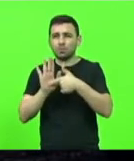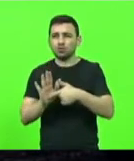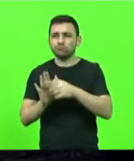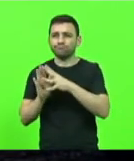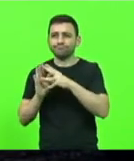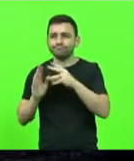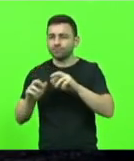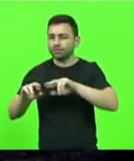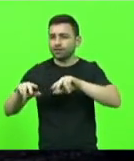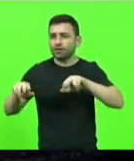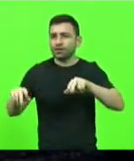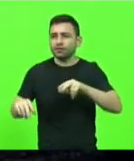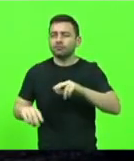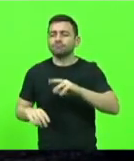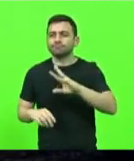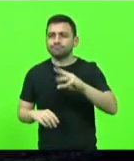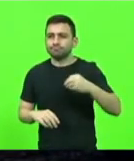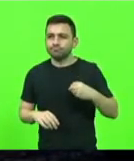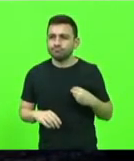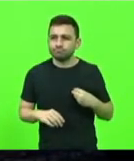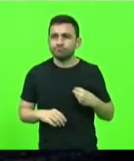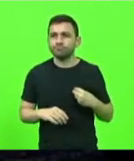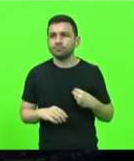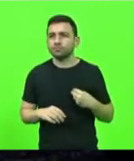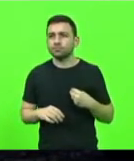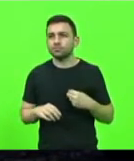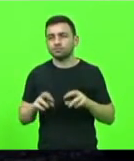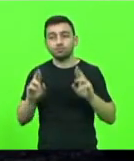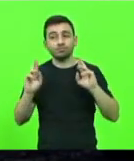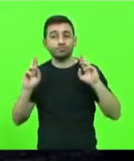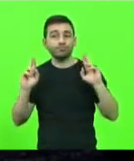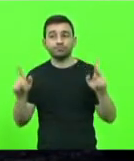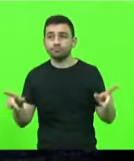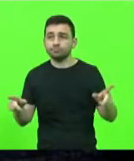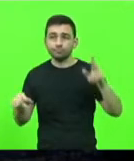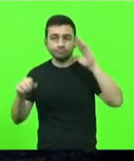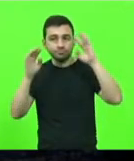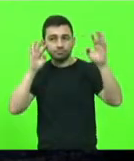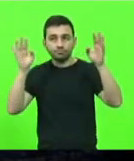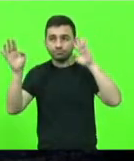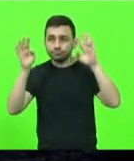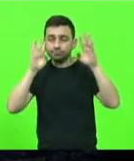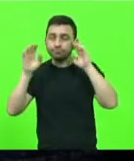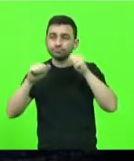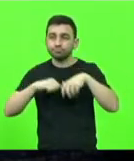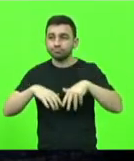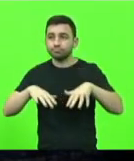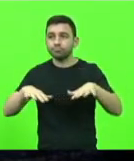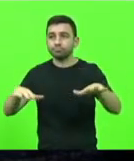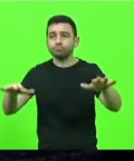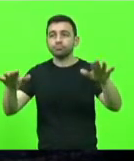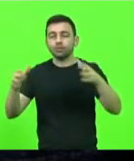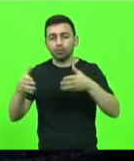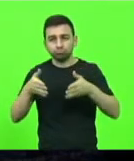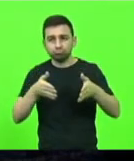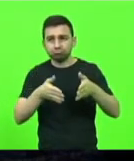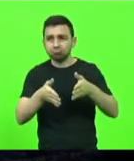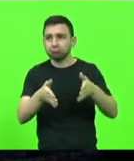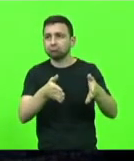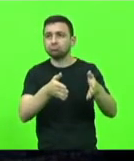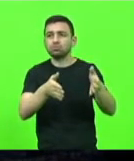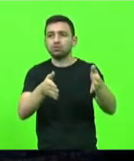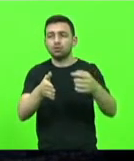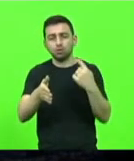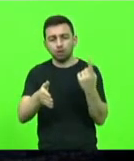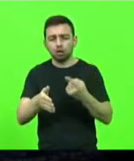coração alheios aos filtros da mente dão vazão a Correnteza que